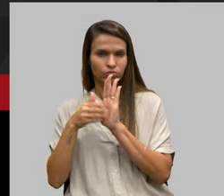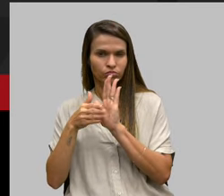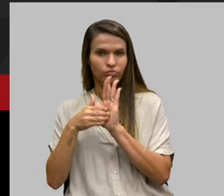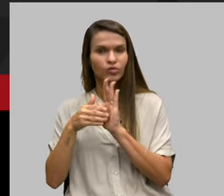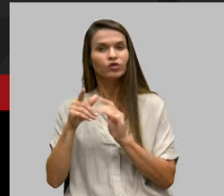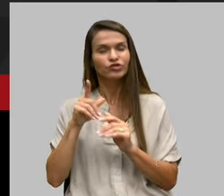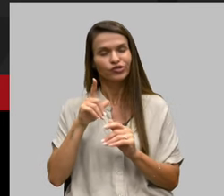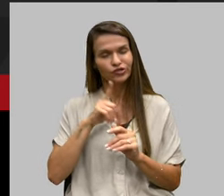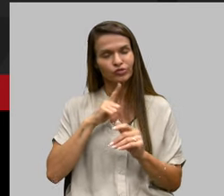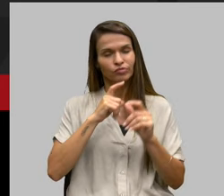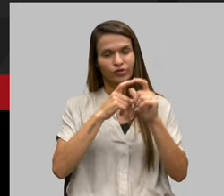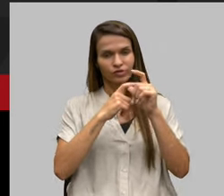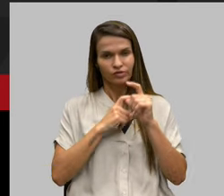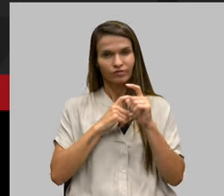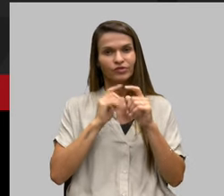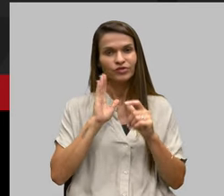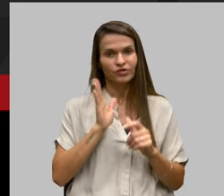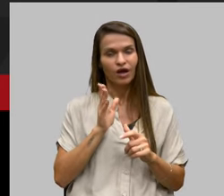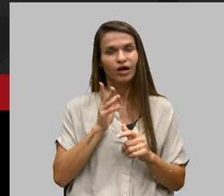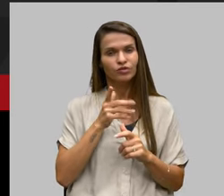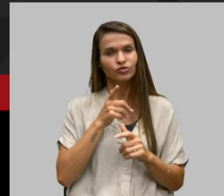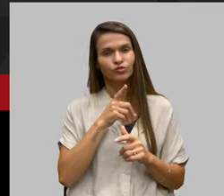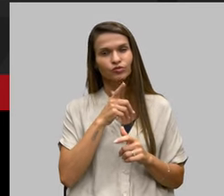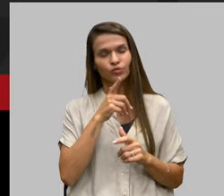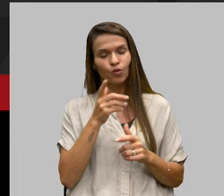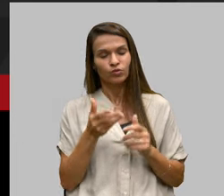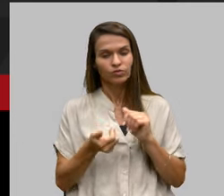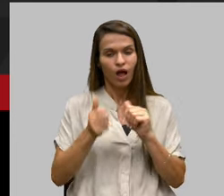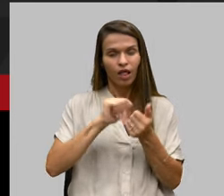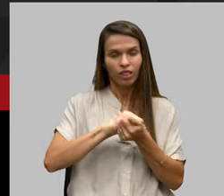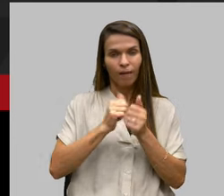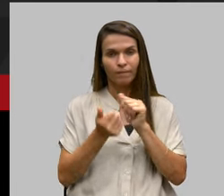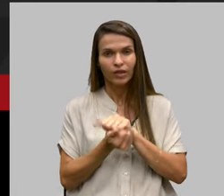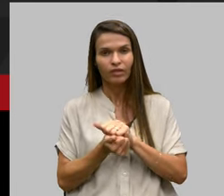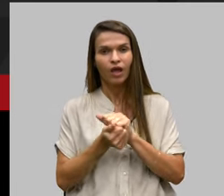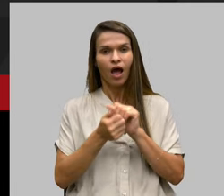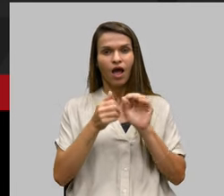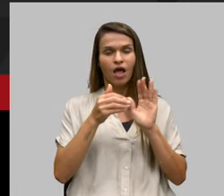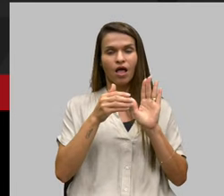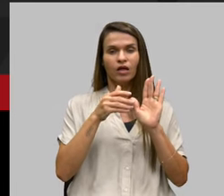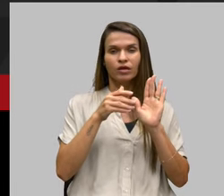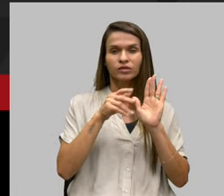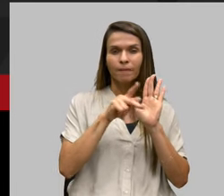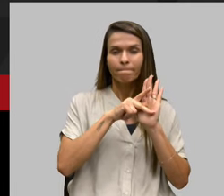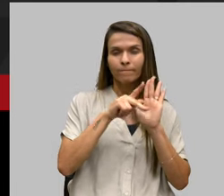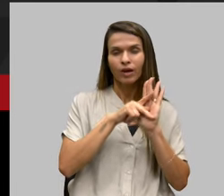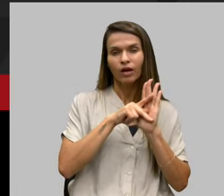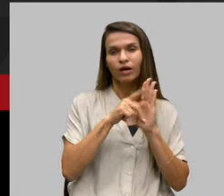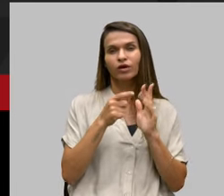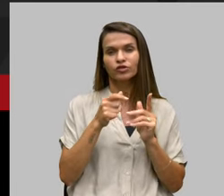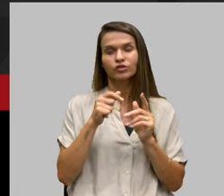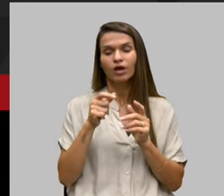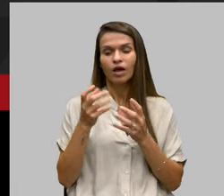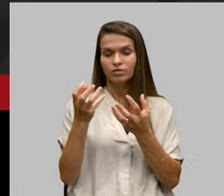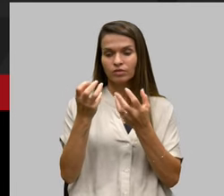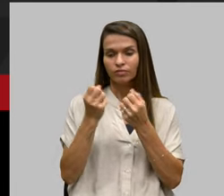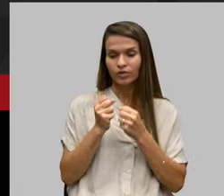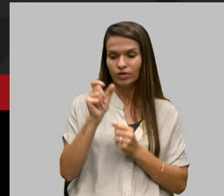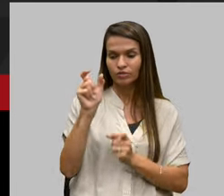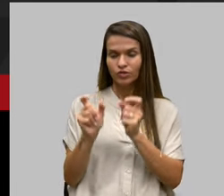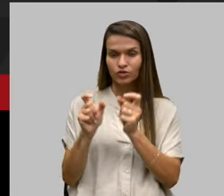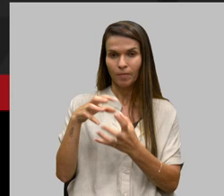reconhecida do ente federativo que a gente conseguiu atrelar esse plano que era um plano que receberia essas pessoas mais maduras e isso